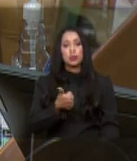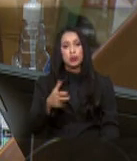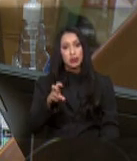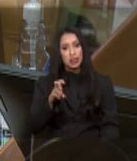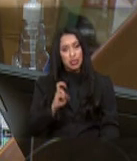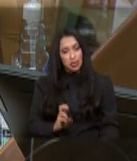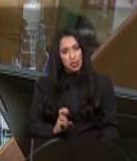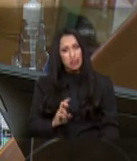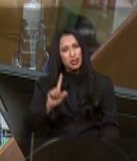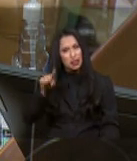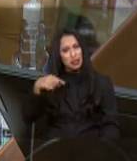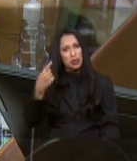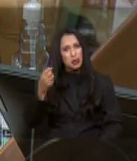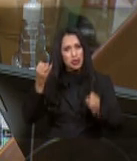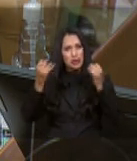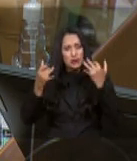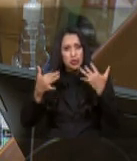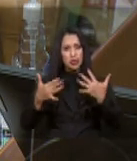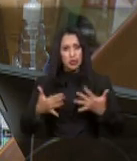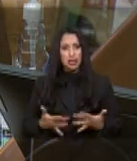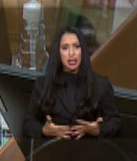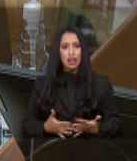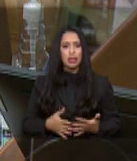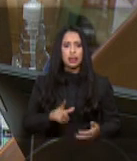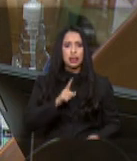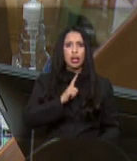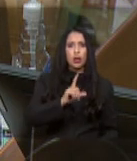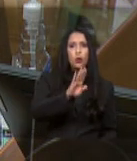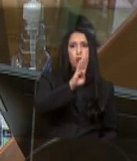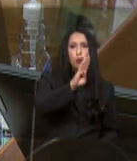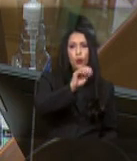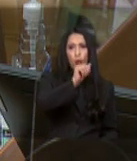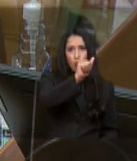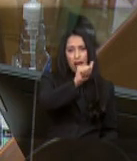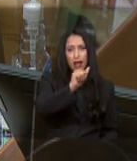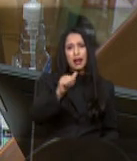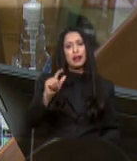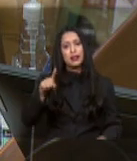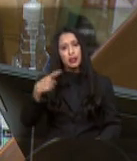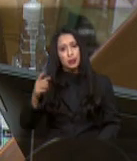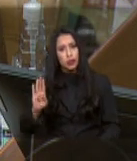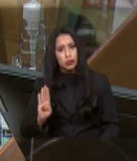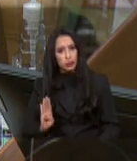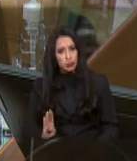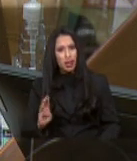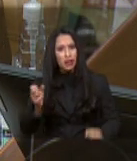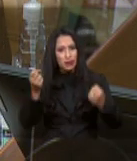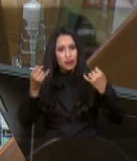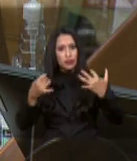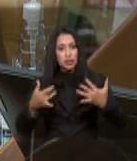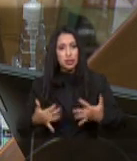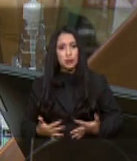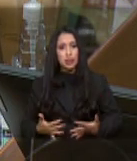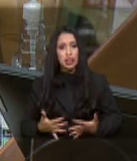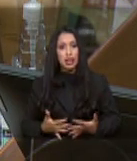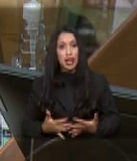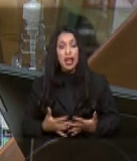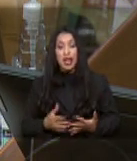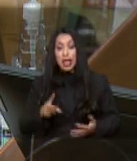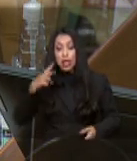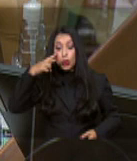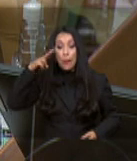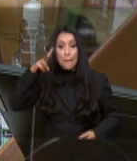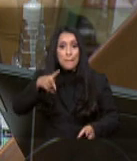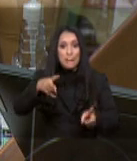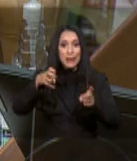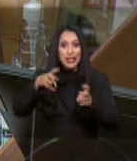DETER A, agora estamos no DETER B, que a não pauta julgamento conjunto enxergar, ADPF então, 760 e ADO